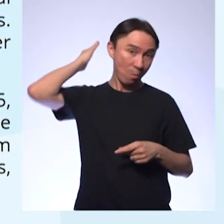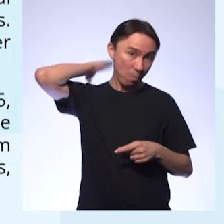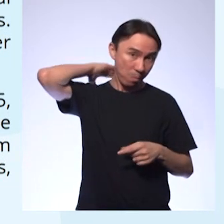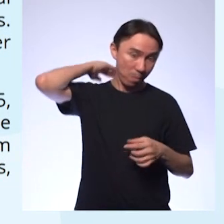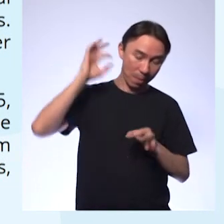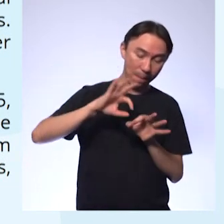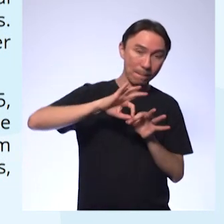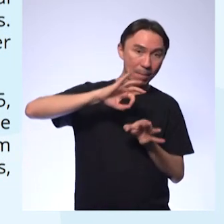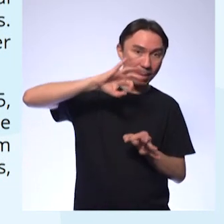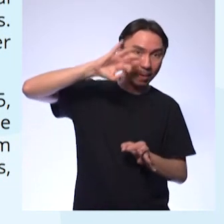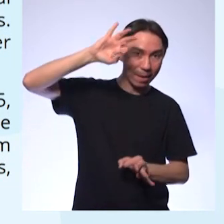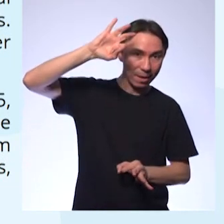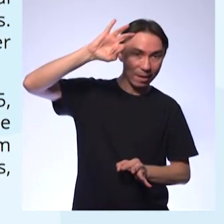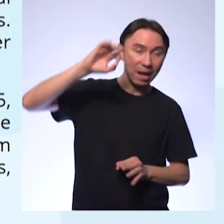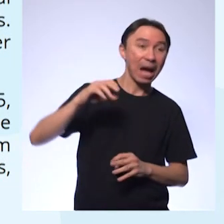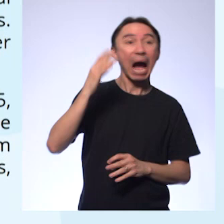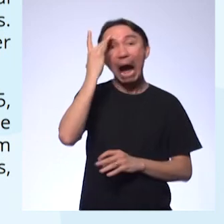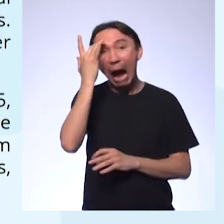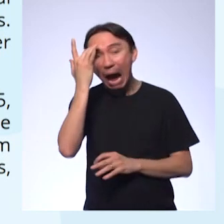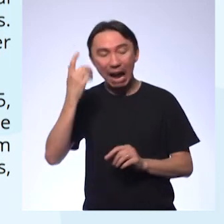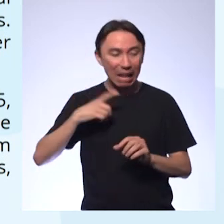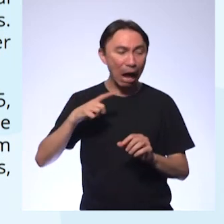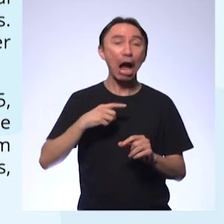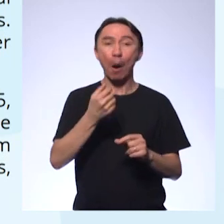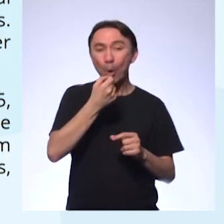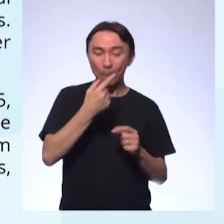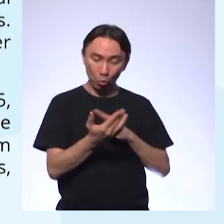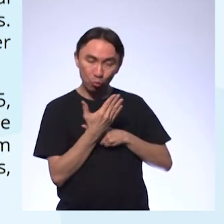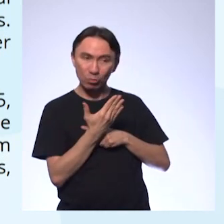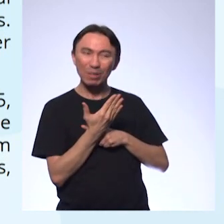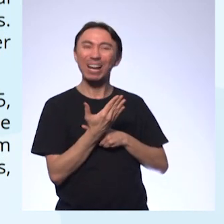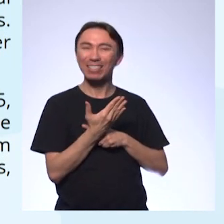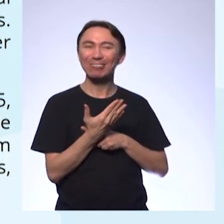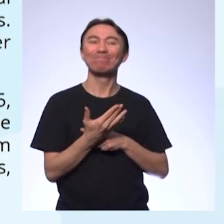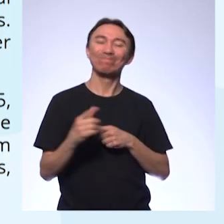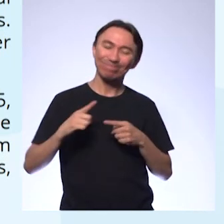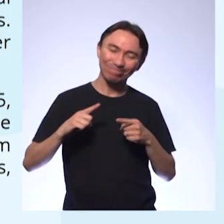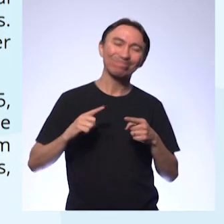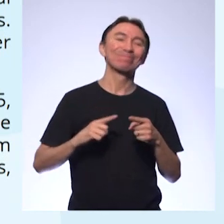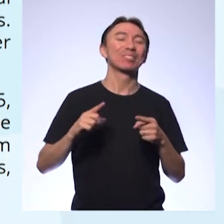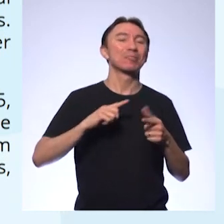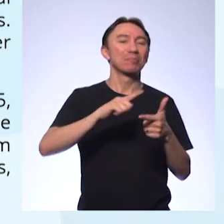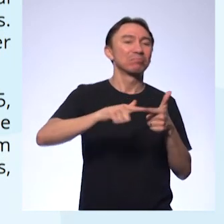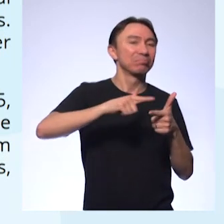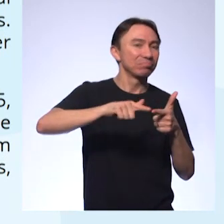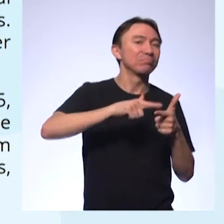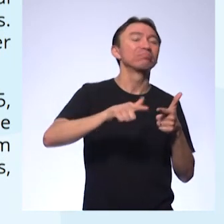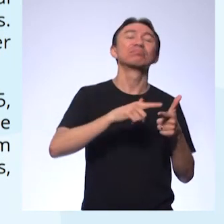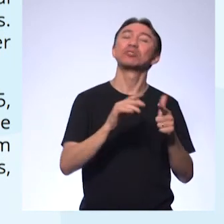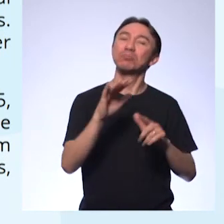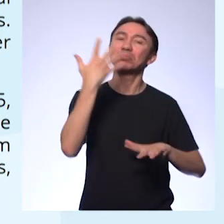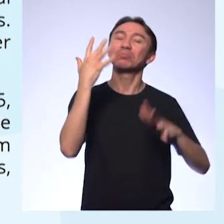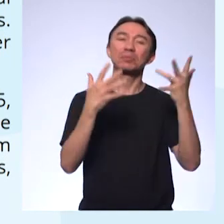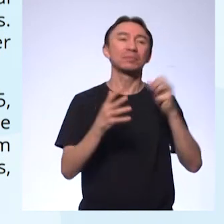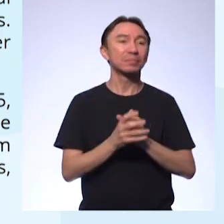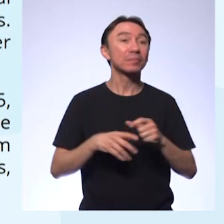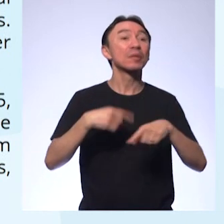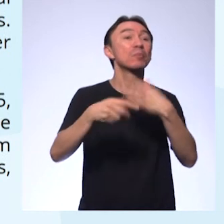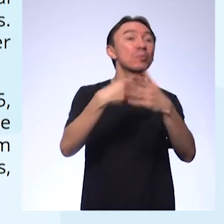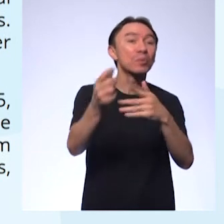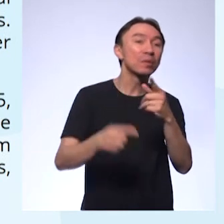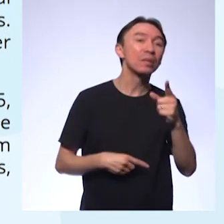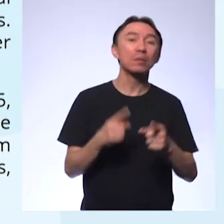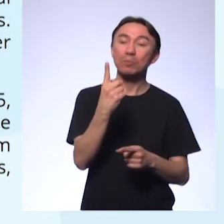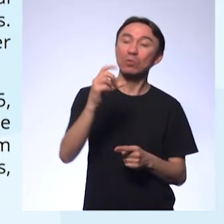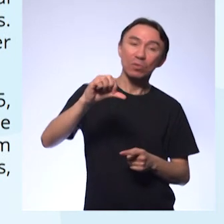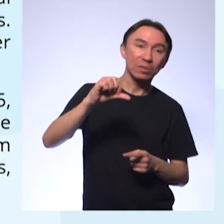porém, ele prejudicava a outra. Mas também foi feito uns estudos depois, né, lá em 1965, que ele poderia também ajudar no